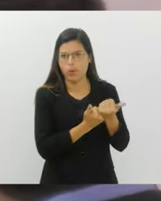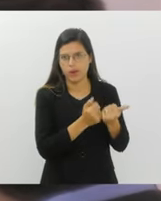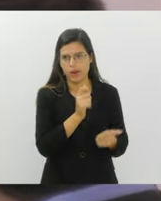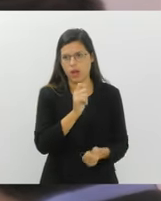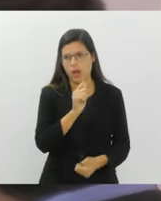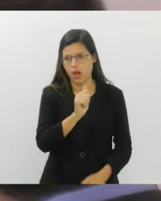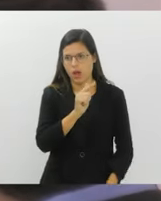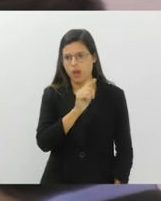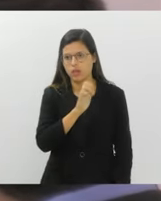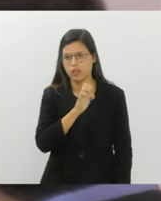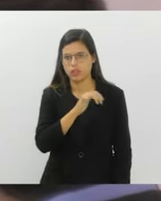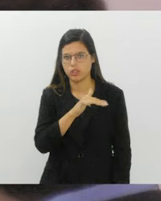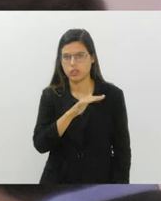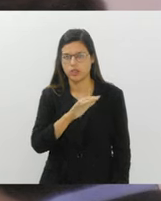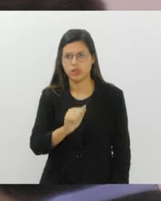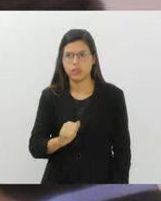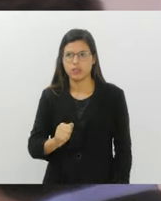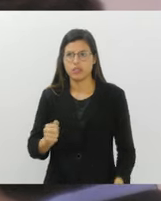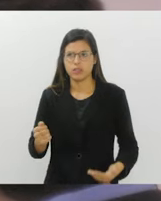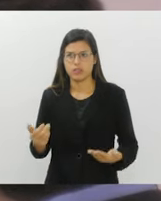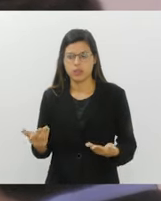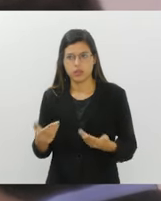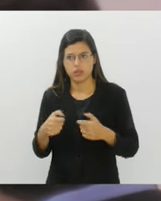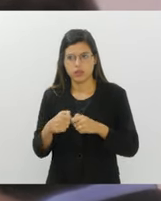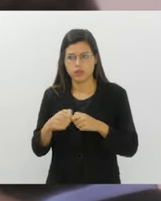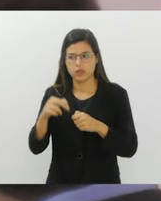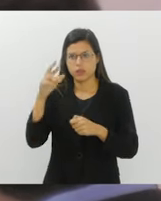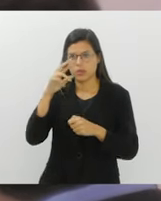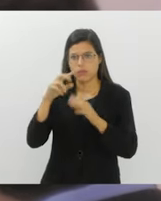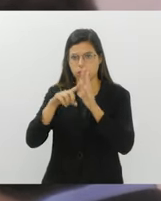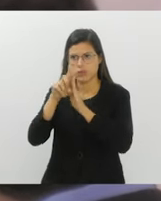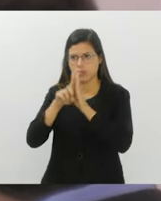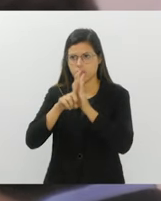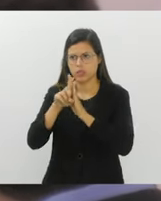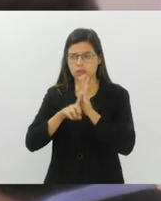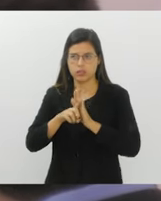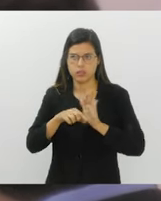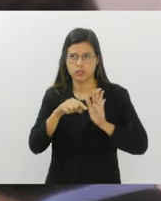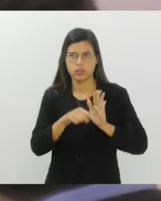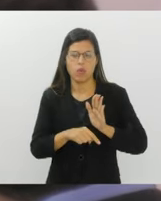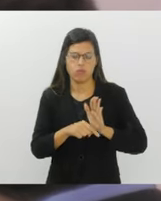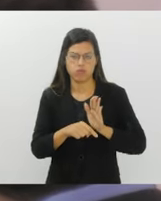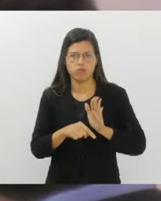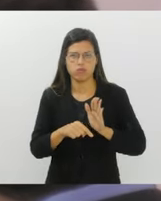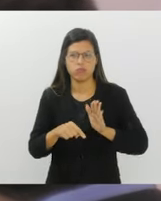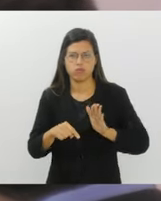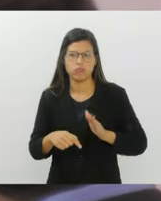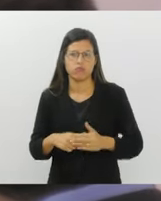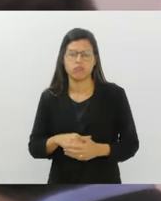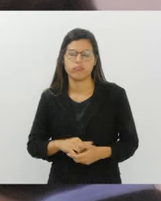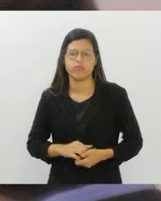Atualmente, nós estamos realizando uma auditoria operacional na Getransp,